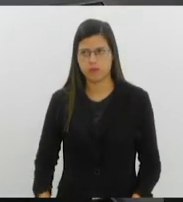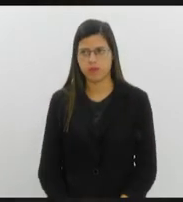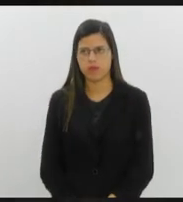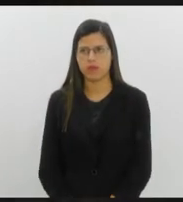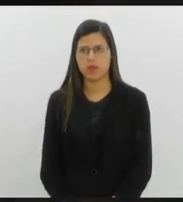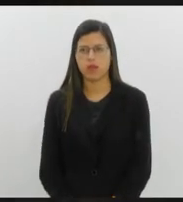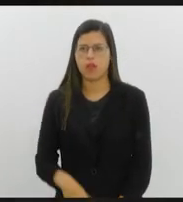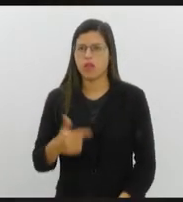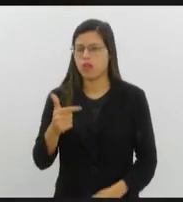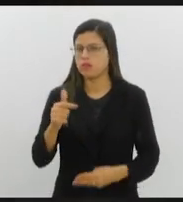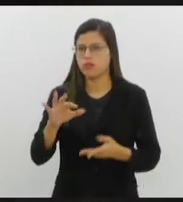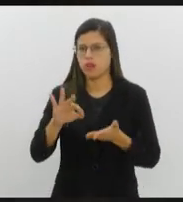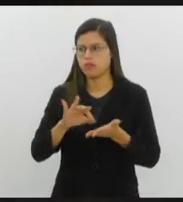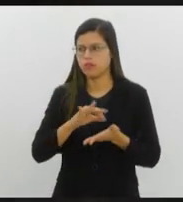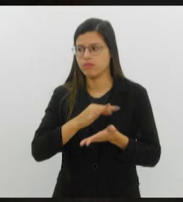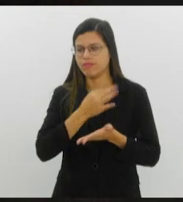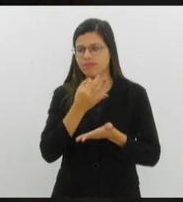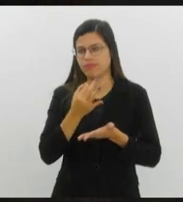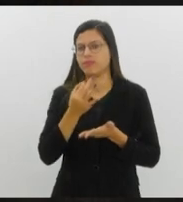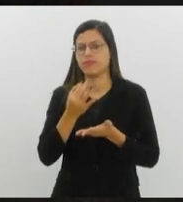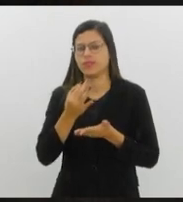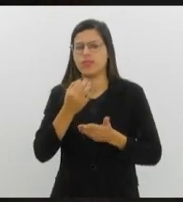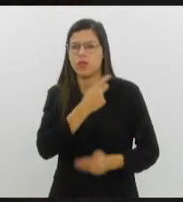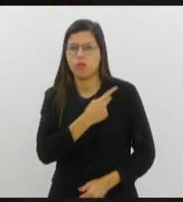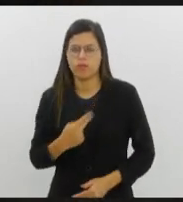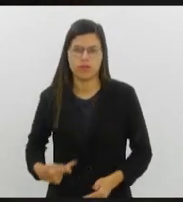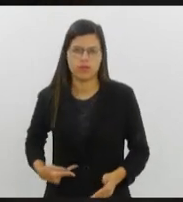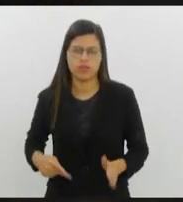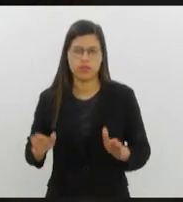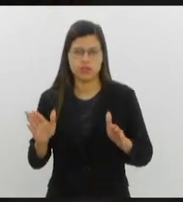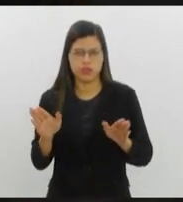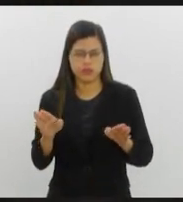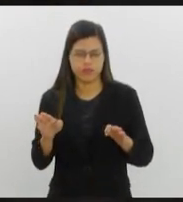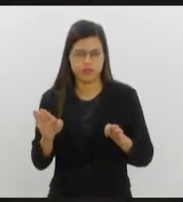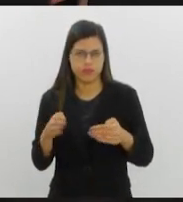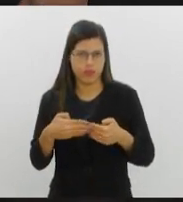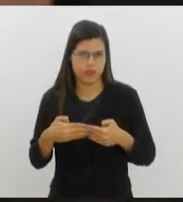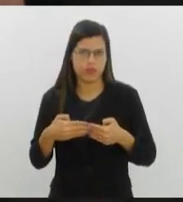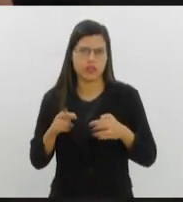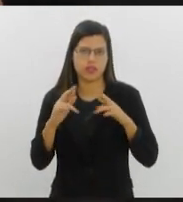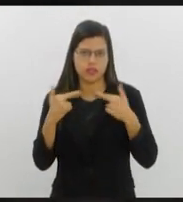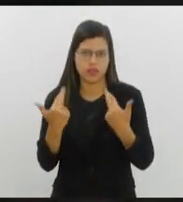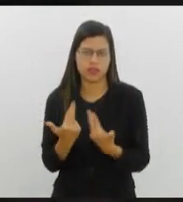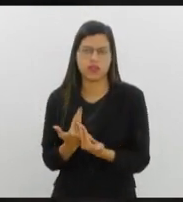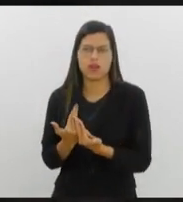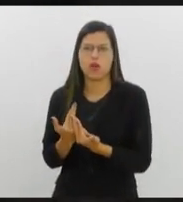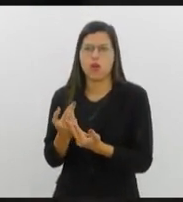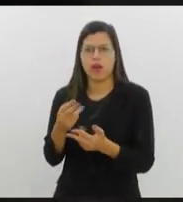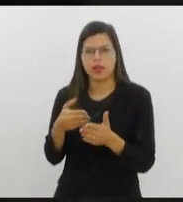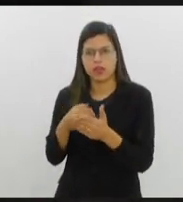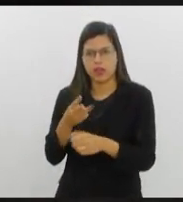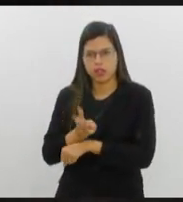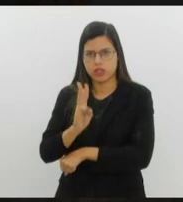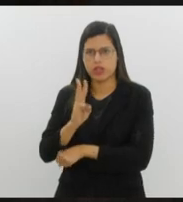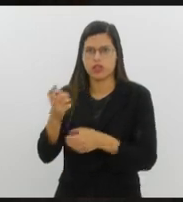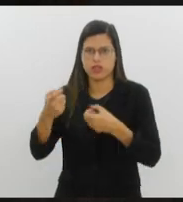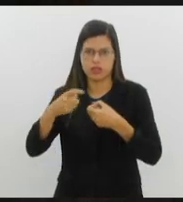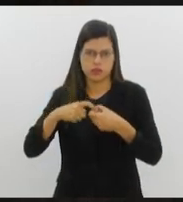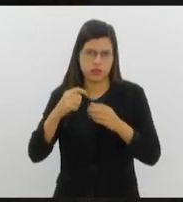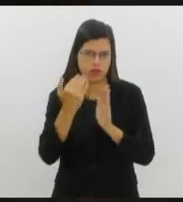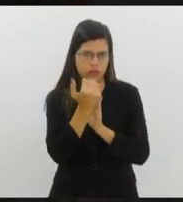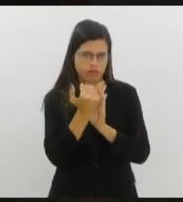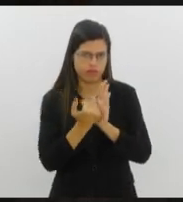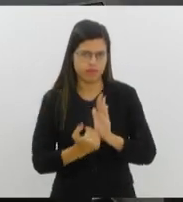Não havendo mais oradores inscritos, a presidência suspende a sessão até as 15 horas, quando retornaremos com a ordem do dia.